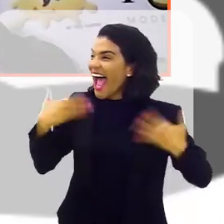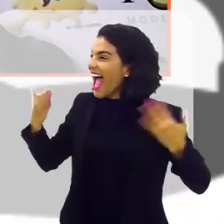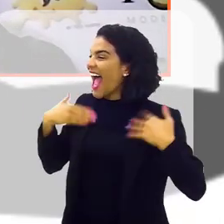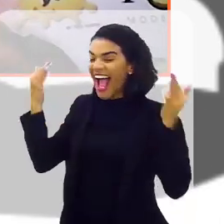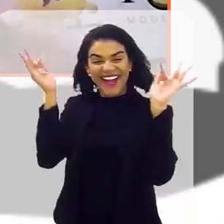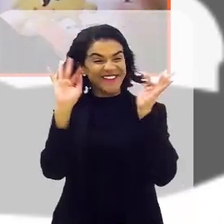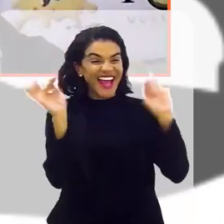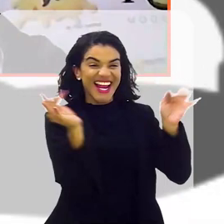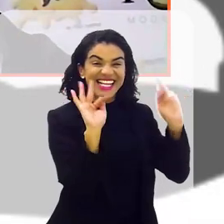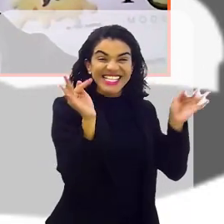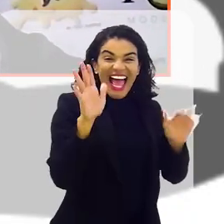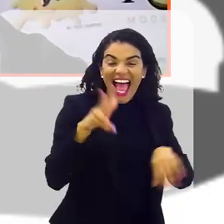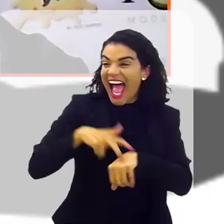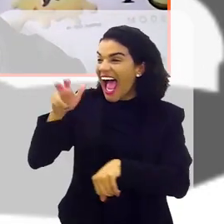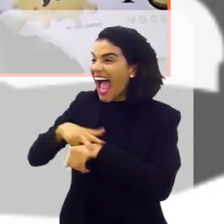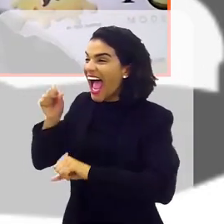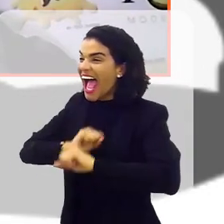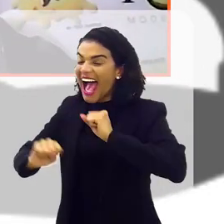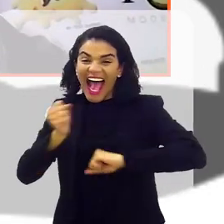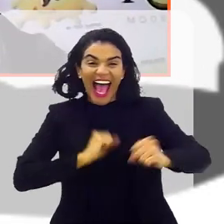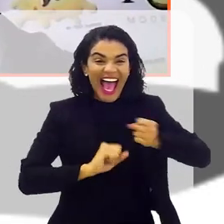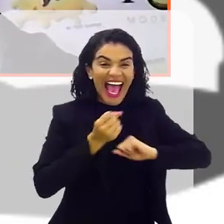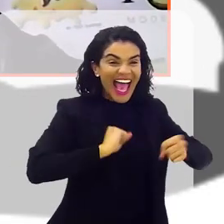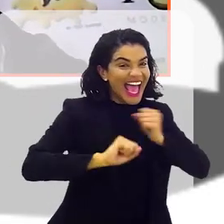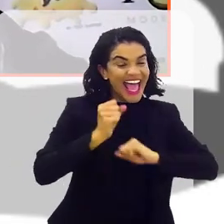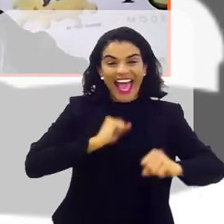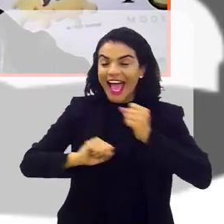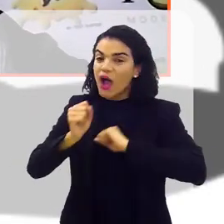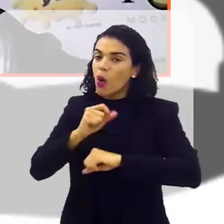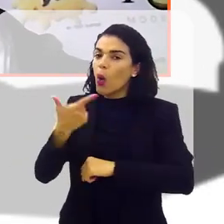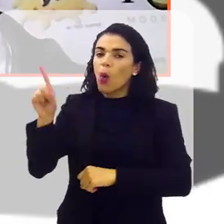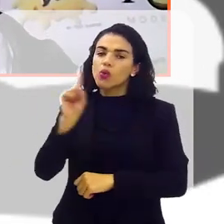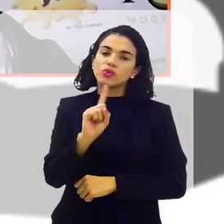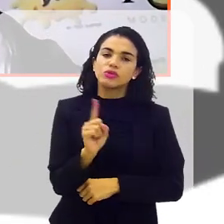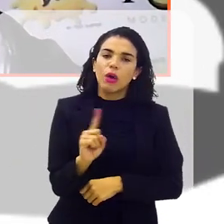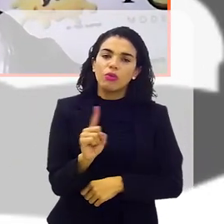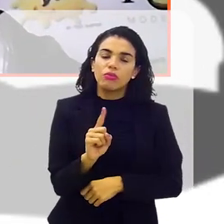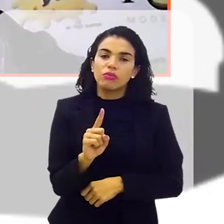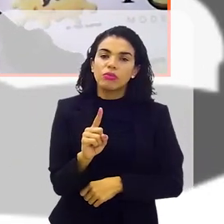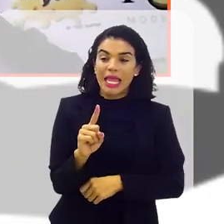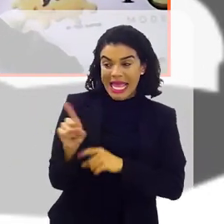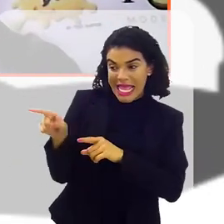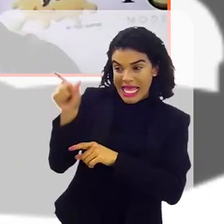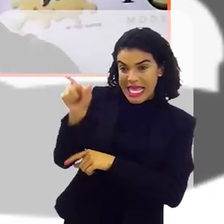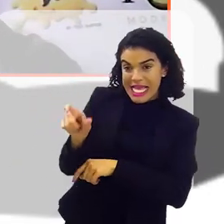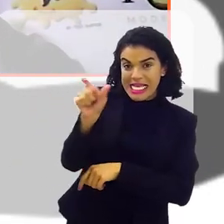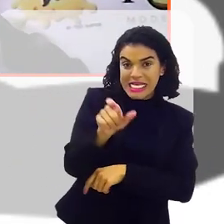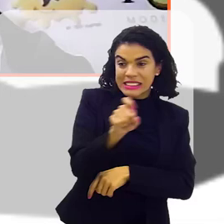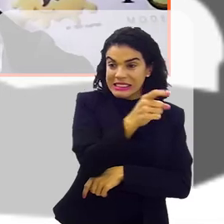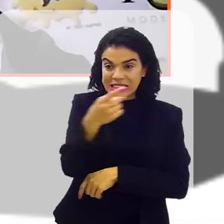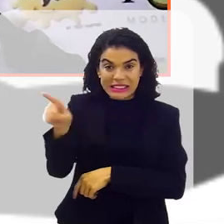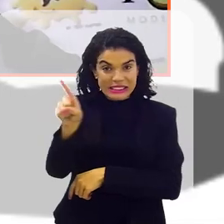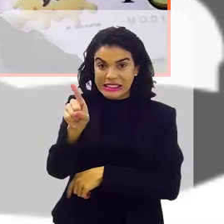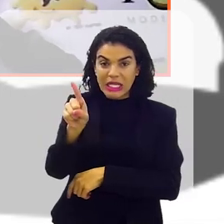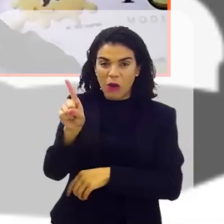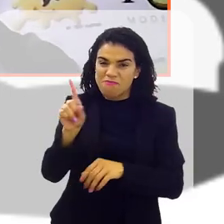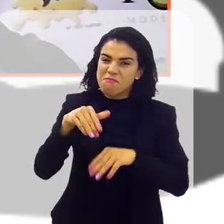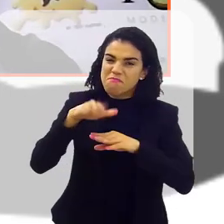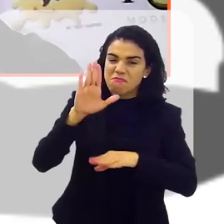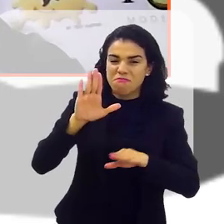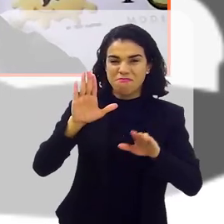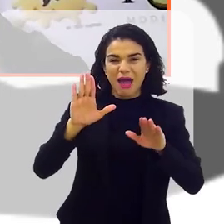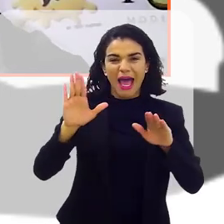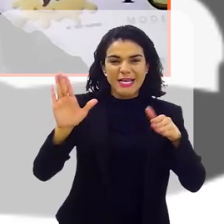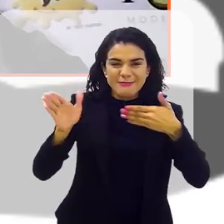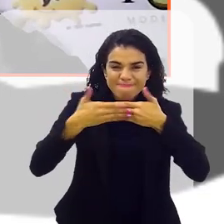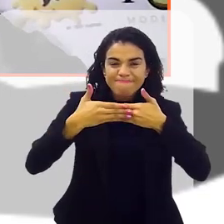muito transmitidos e outros não e esses não a gente